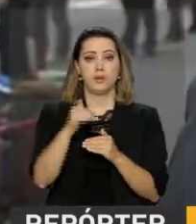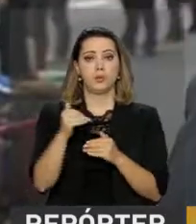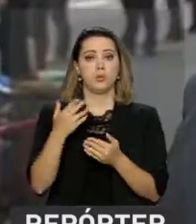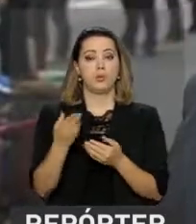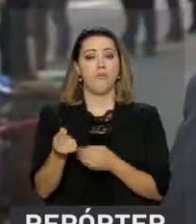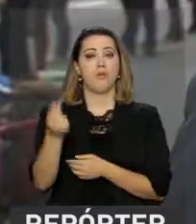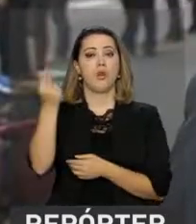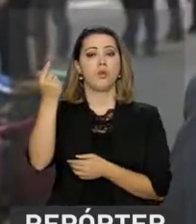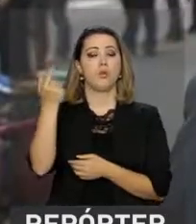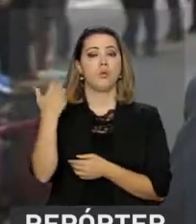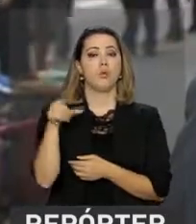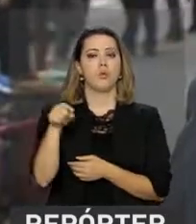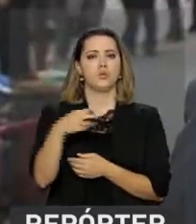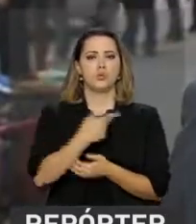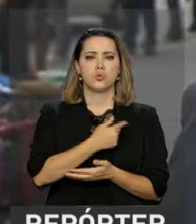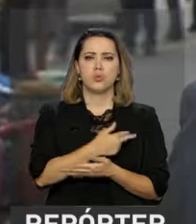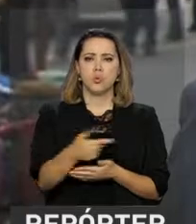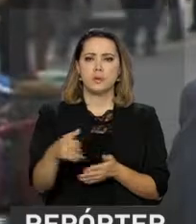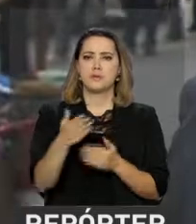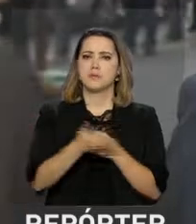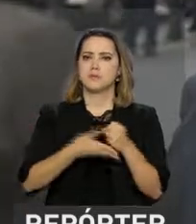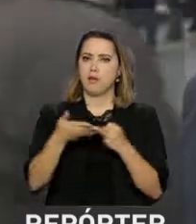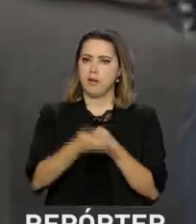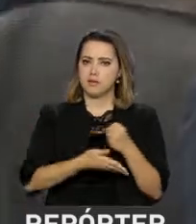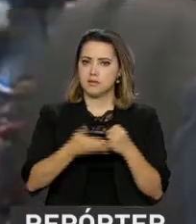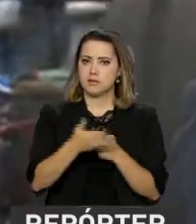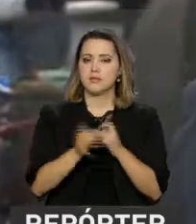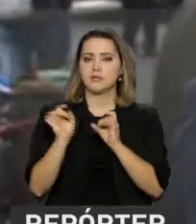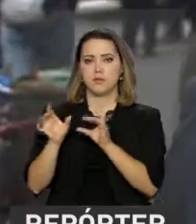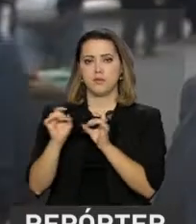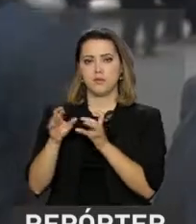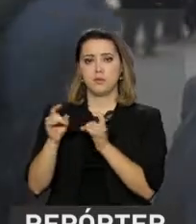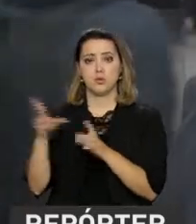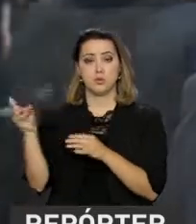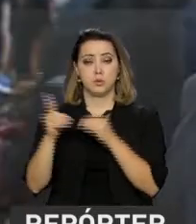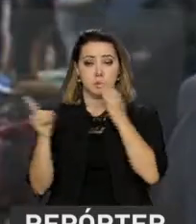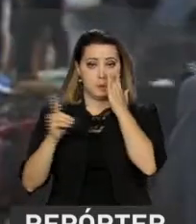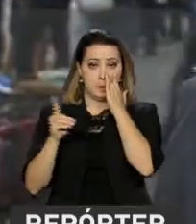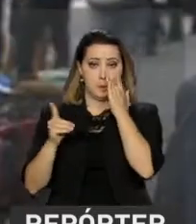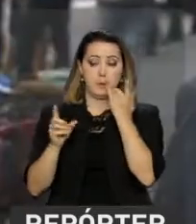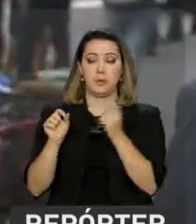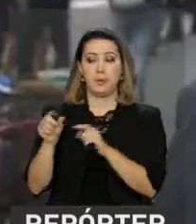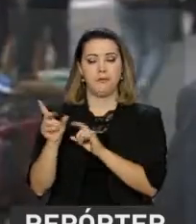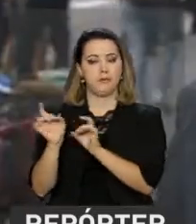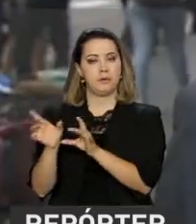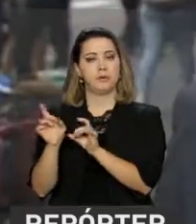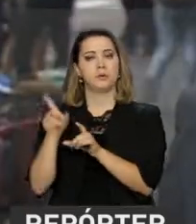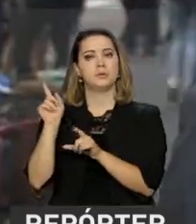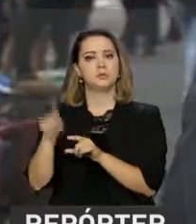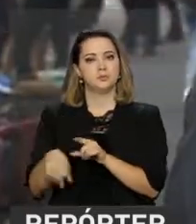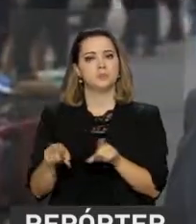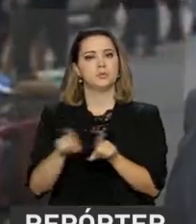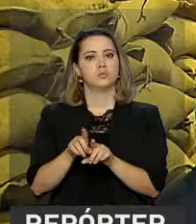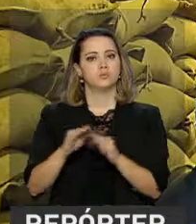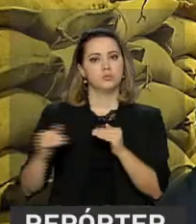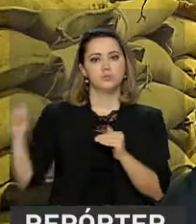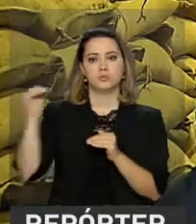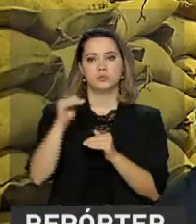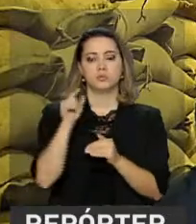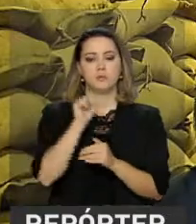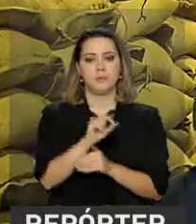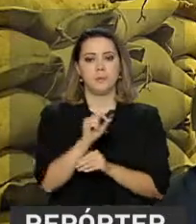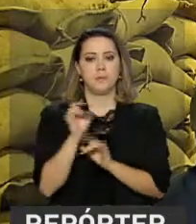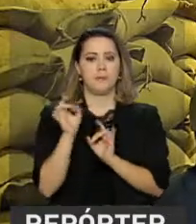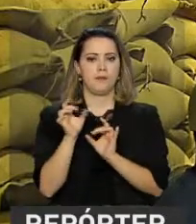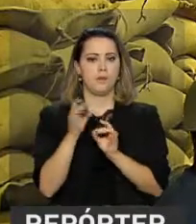como soja minério de ferro e petróleo que são cotados em dólar a exportação de alguns desses produtos também deu um salto no caso